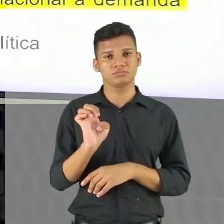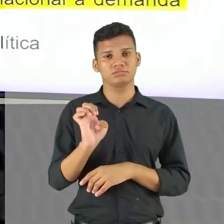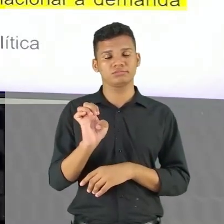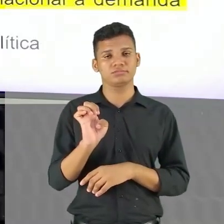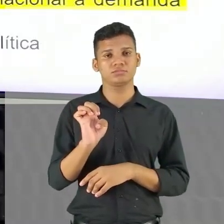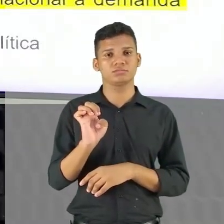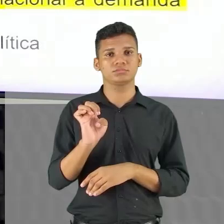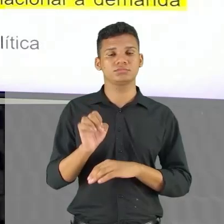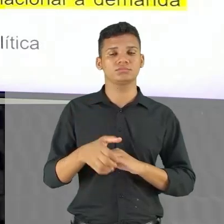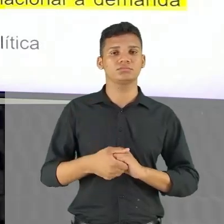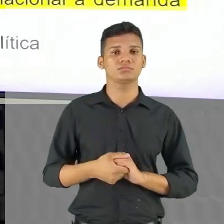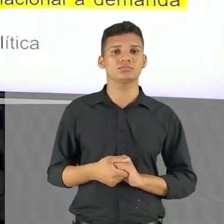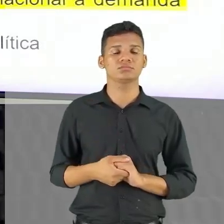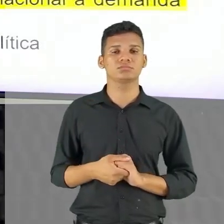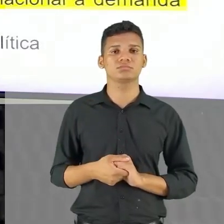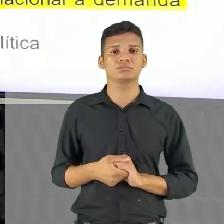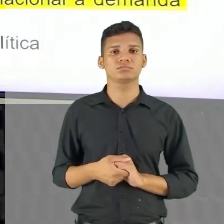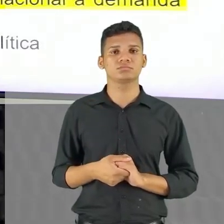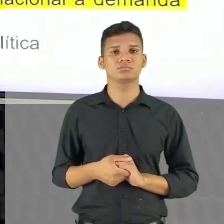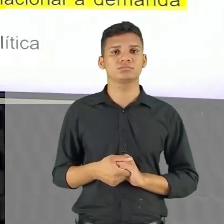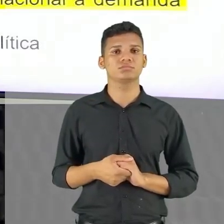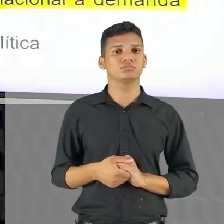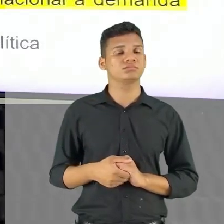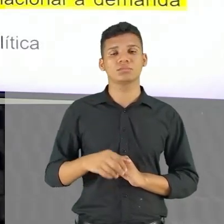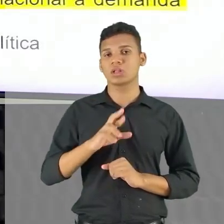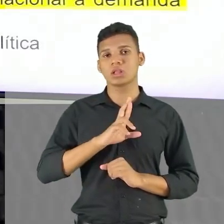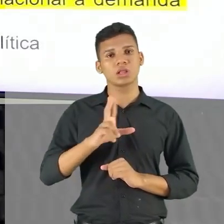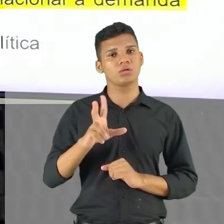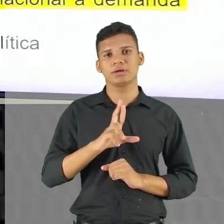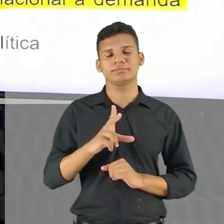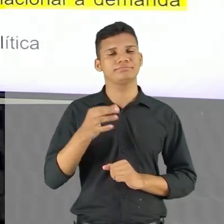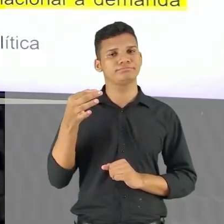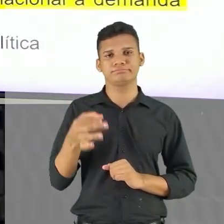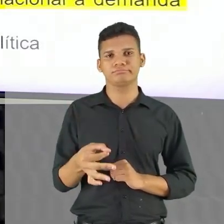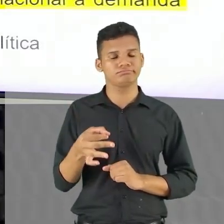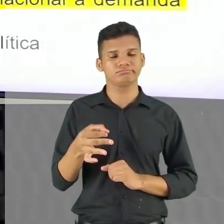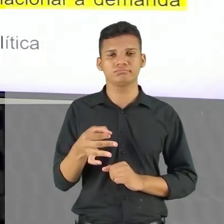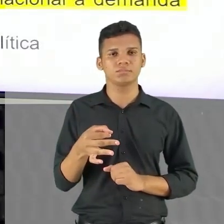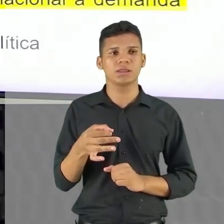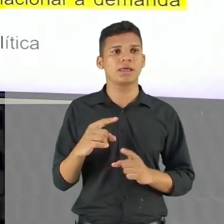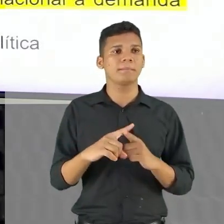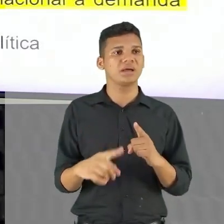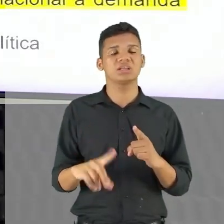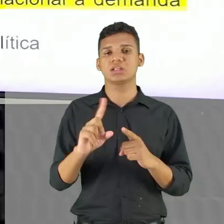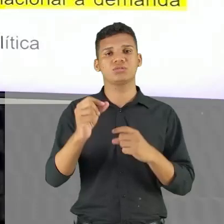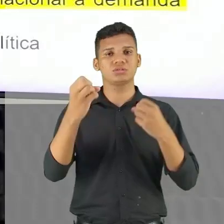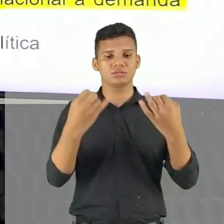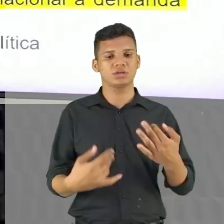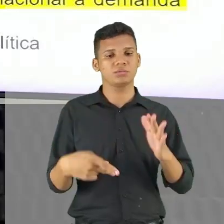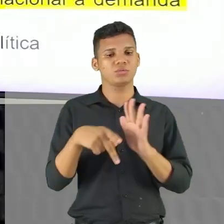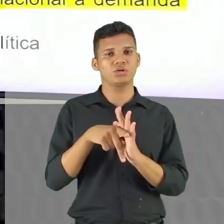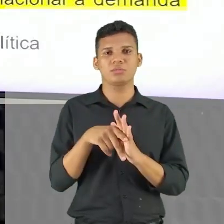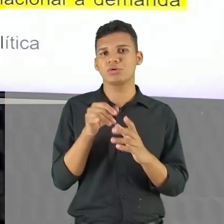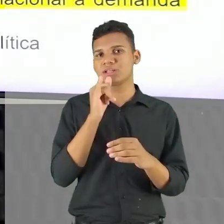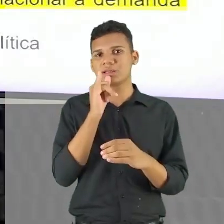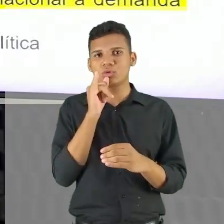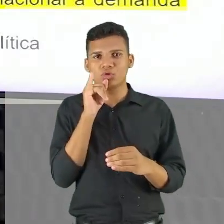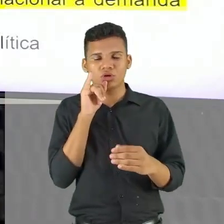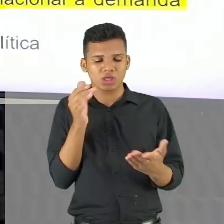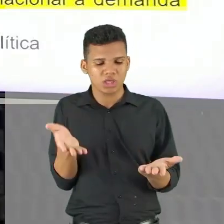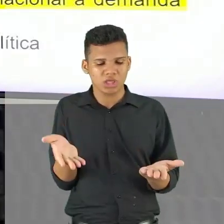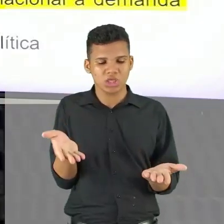condição política com a dos demais países. Não, a resolução não coloca a Palestina de igual para igual aos